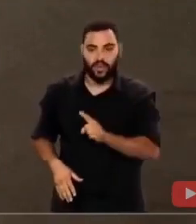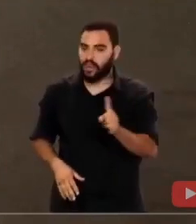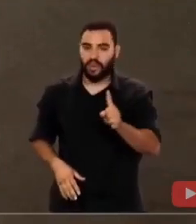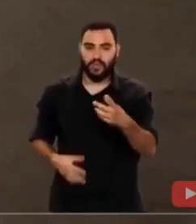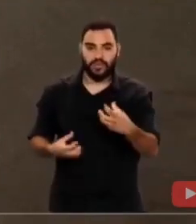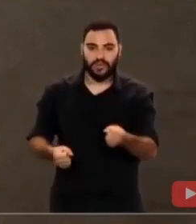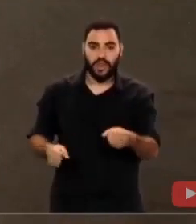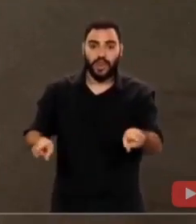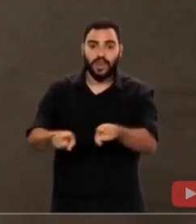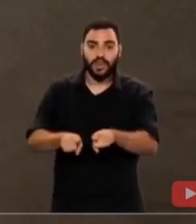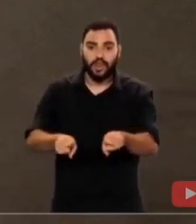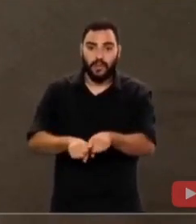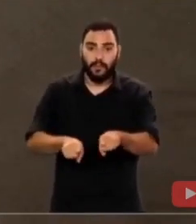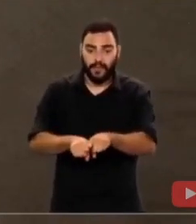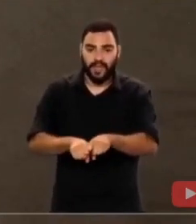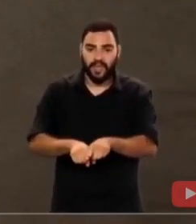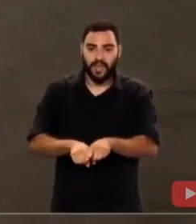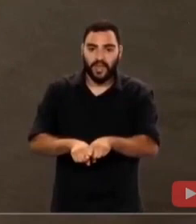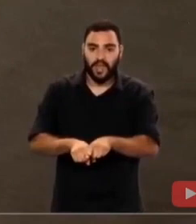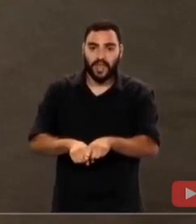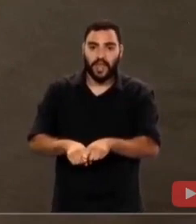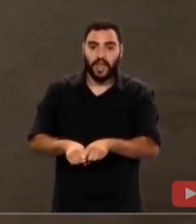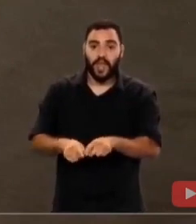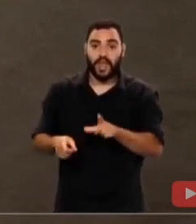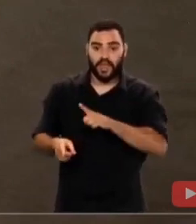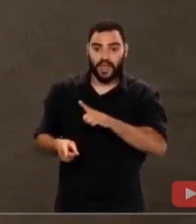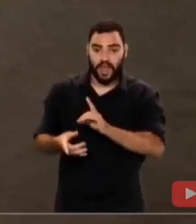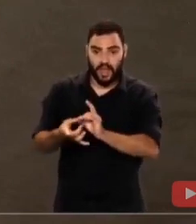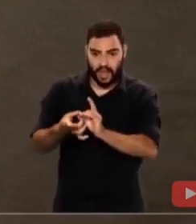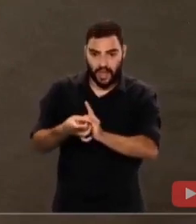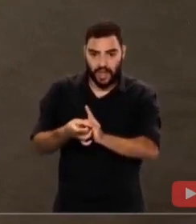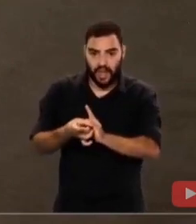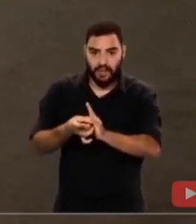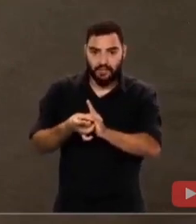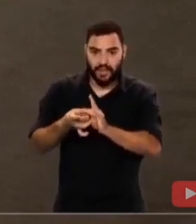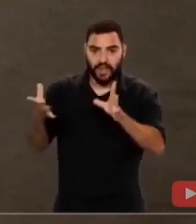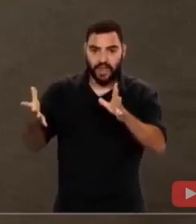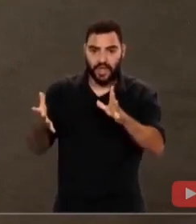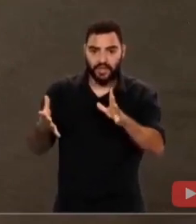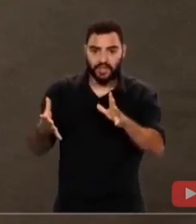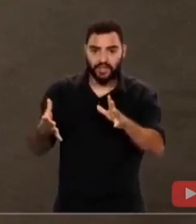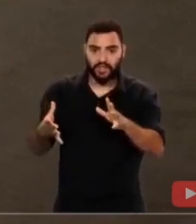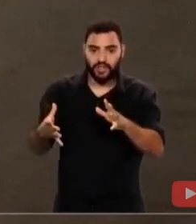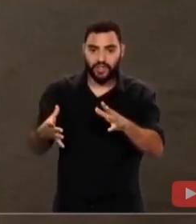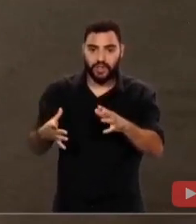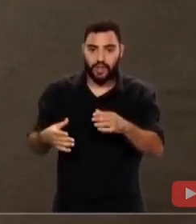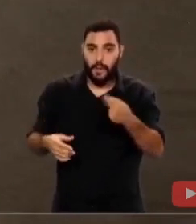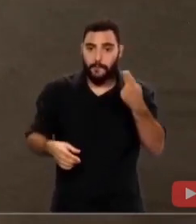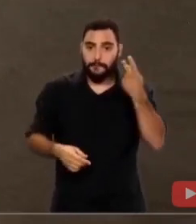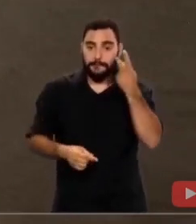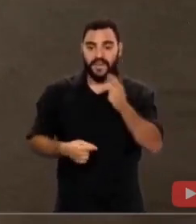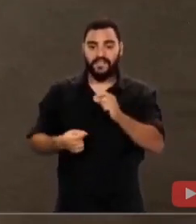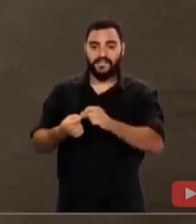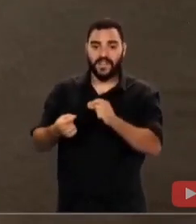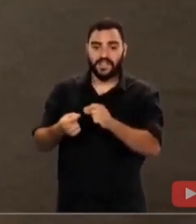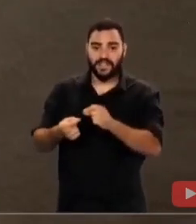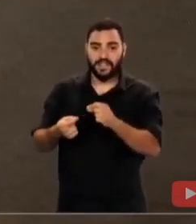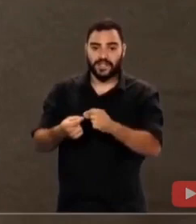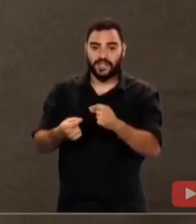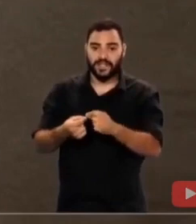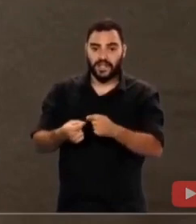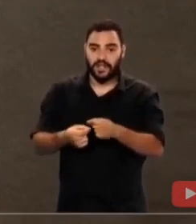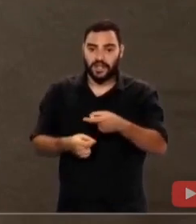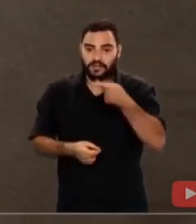a utilização da liberdade de expressão como escudo protetivo para a prática de discursos de